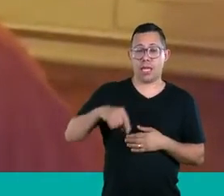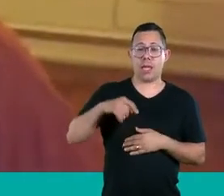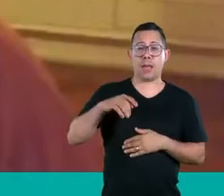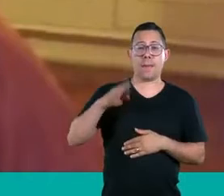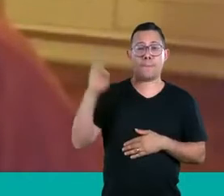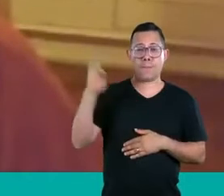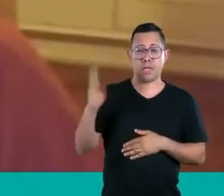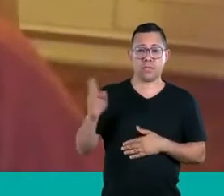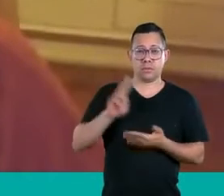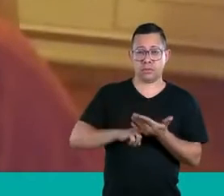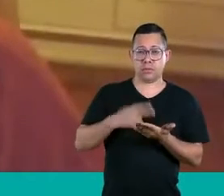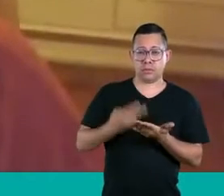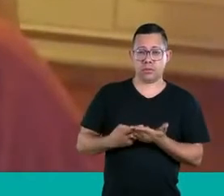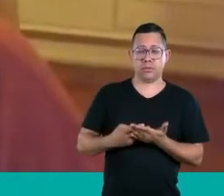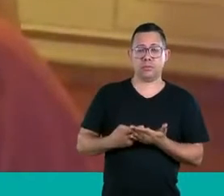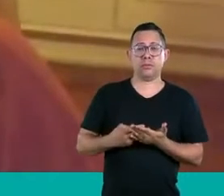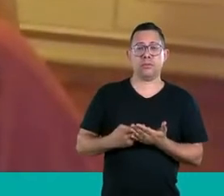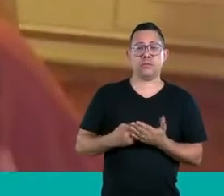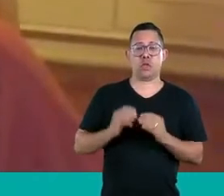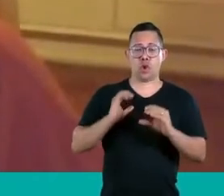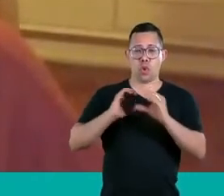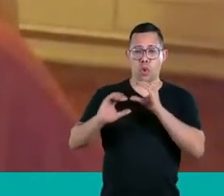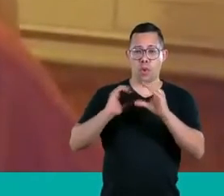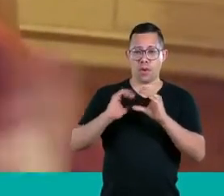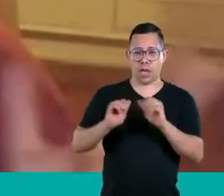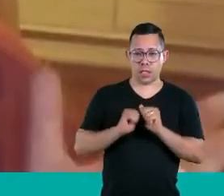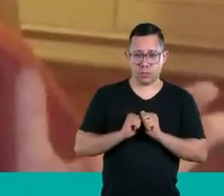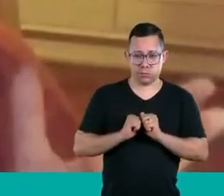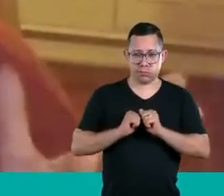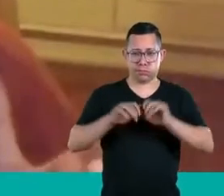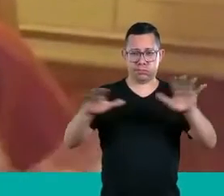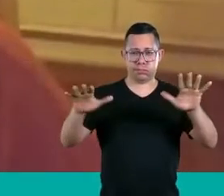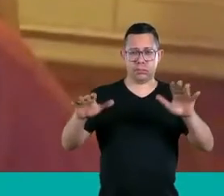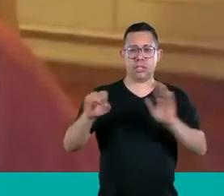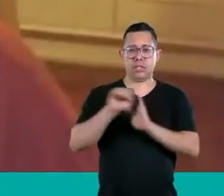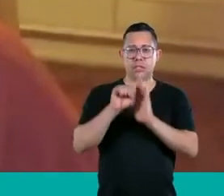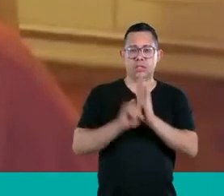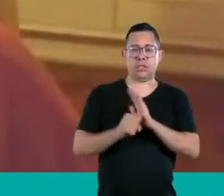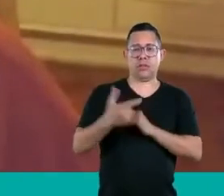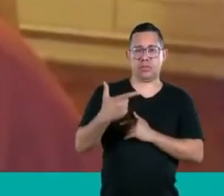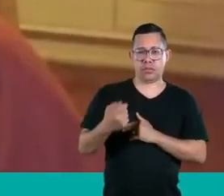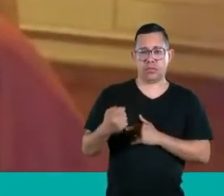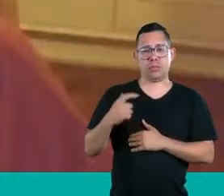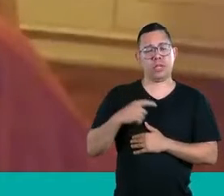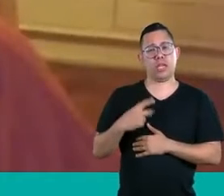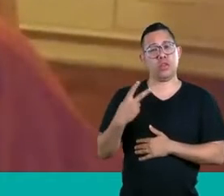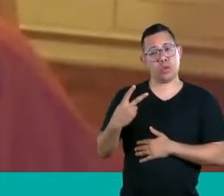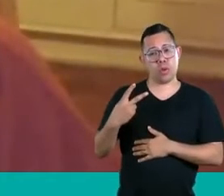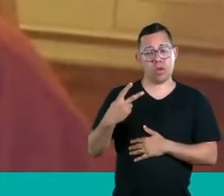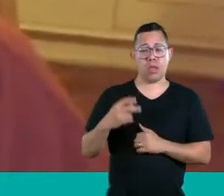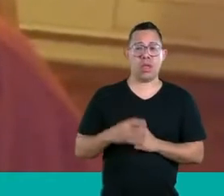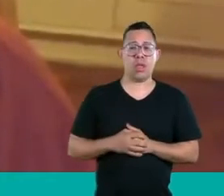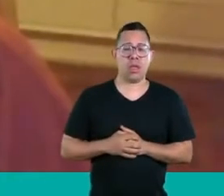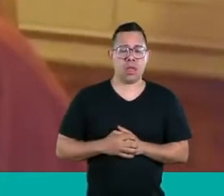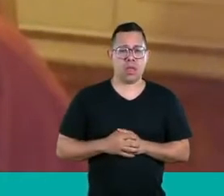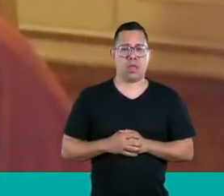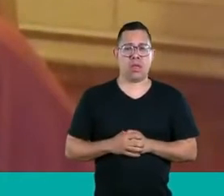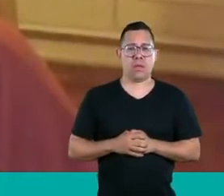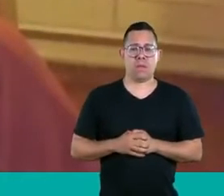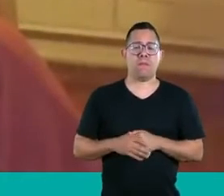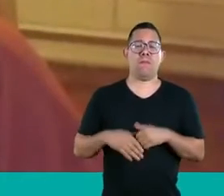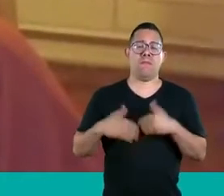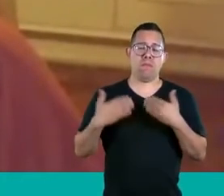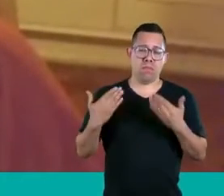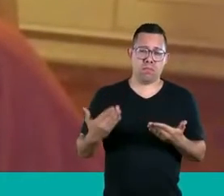Brasil, Comunicação de Massa no Século XX, que são dois volumes, Neurose e Necrose. E